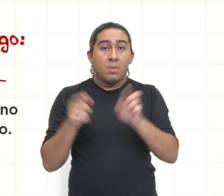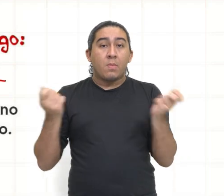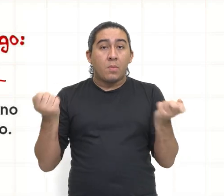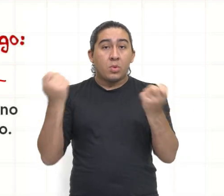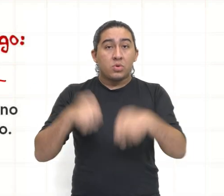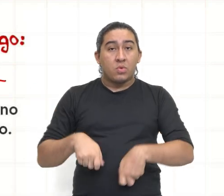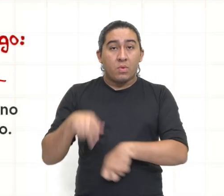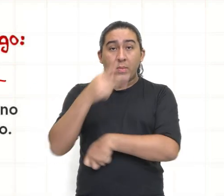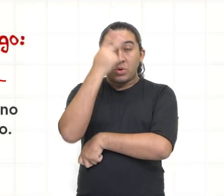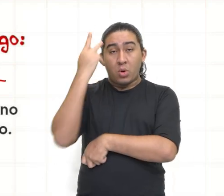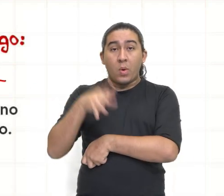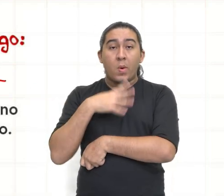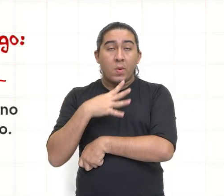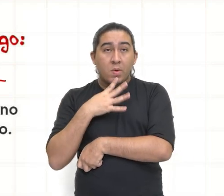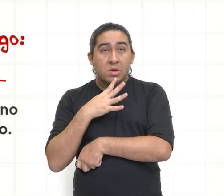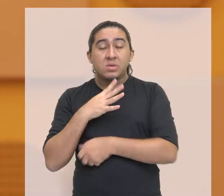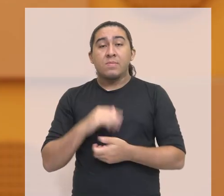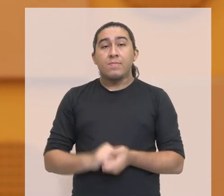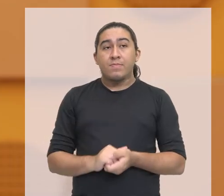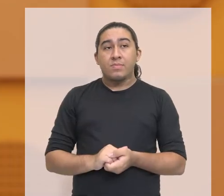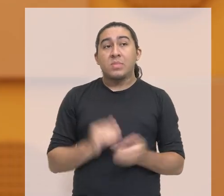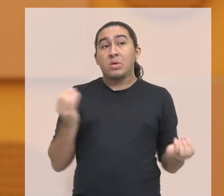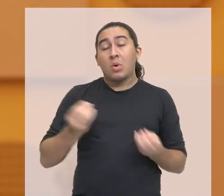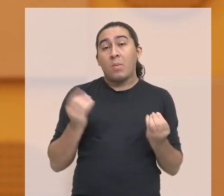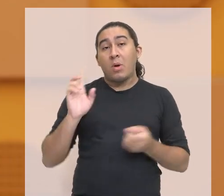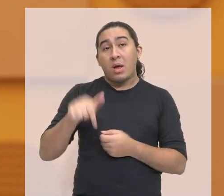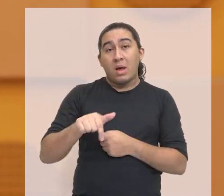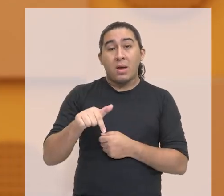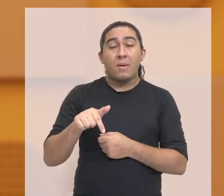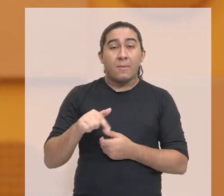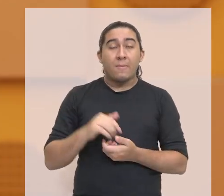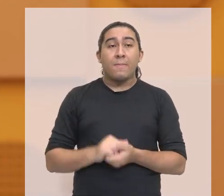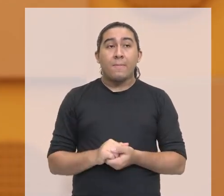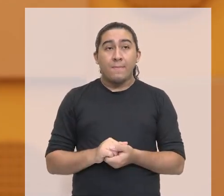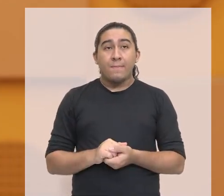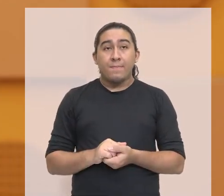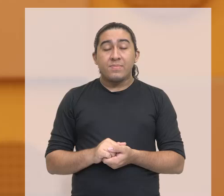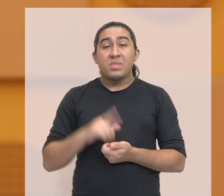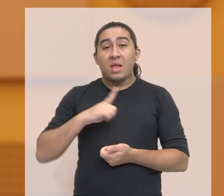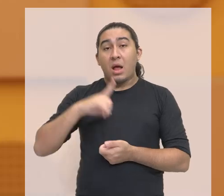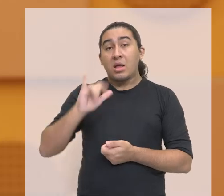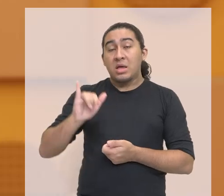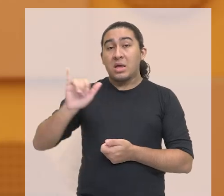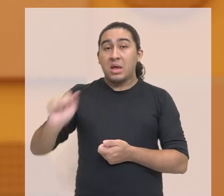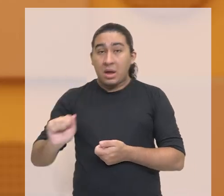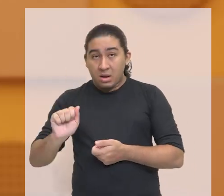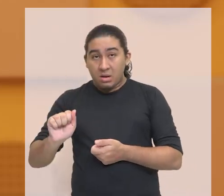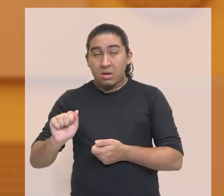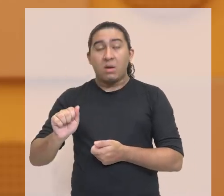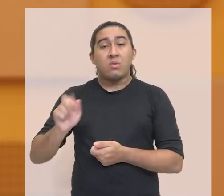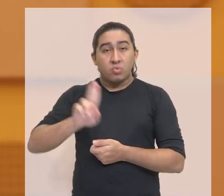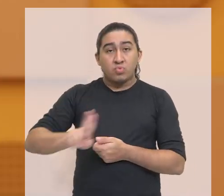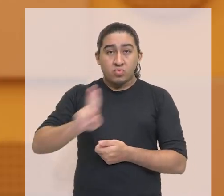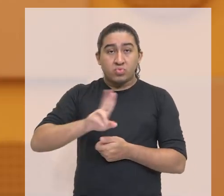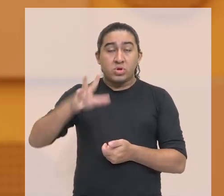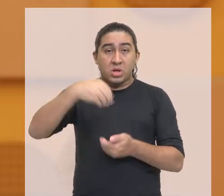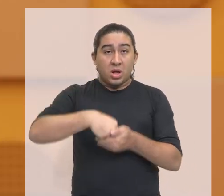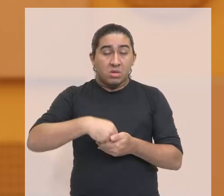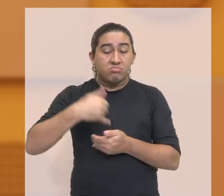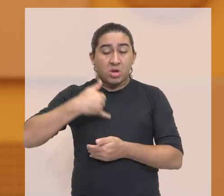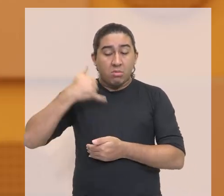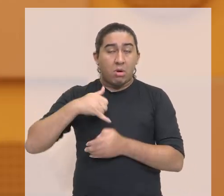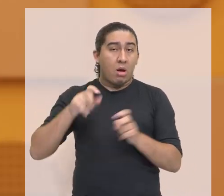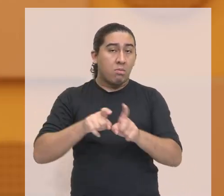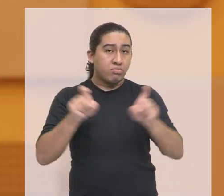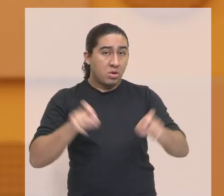de você conhecer como é que funciona as inteligências artificiais. Então, todos esses, vamos